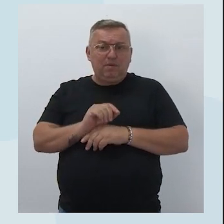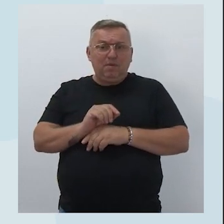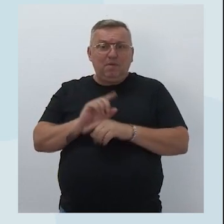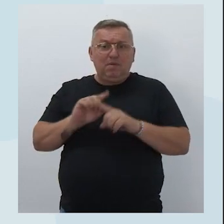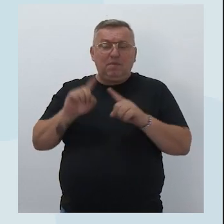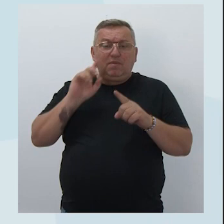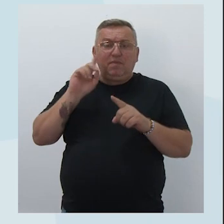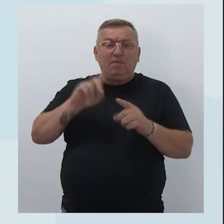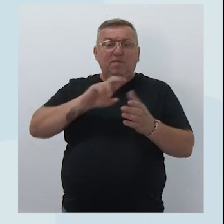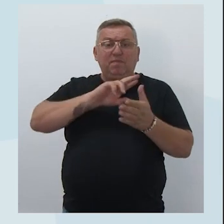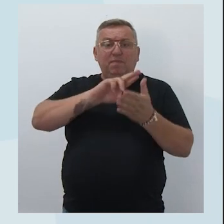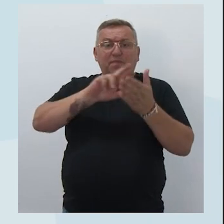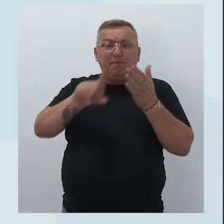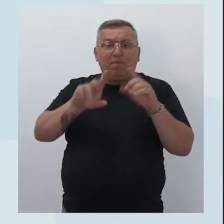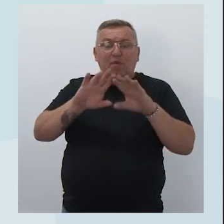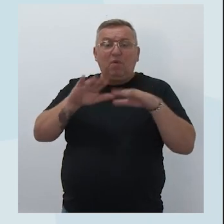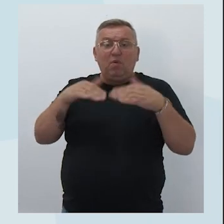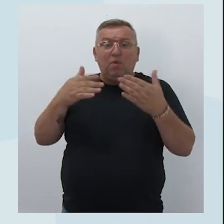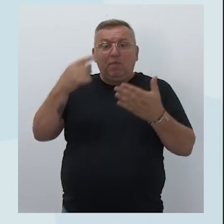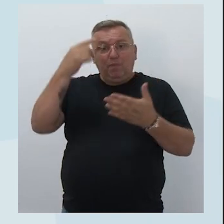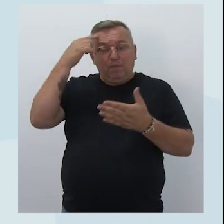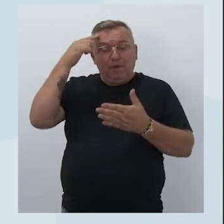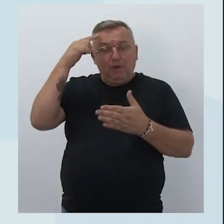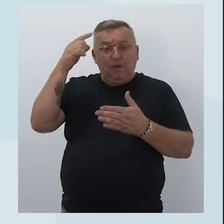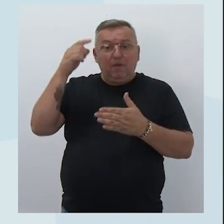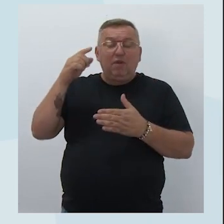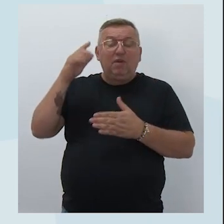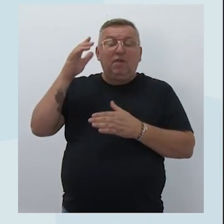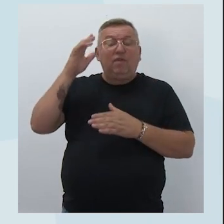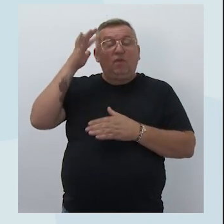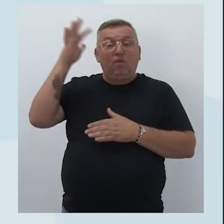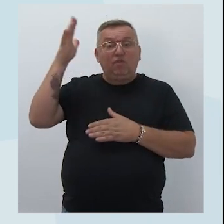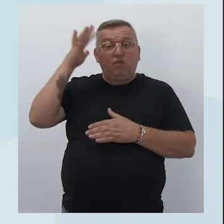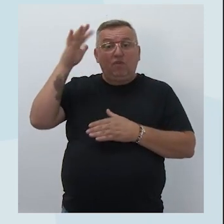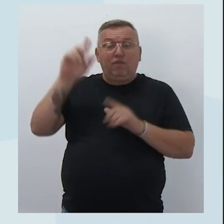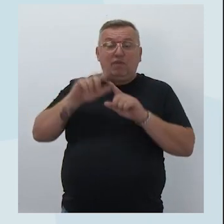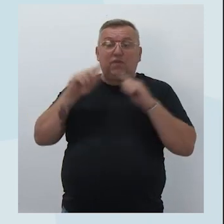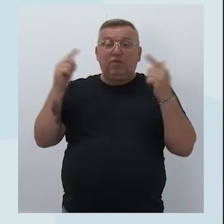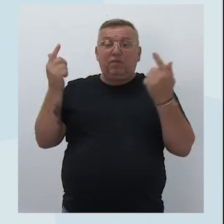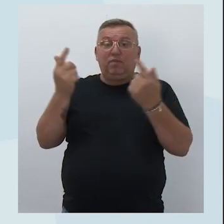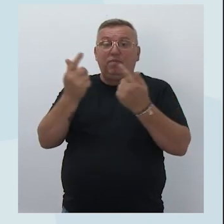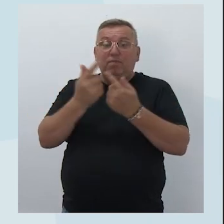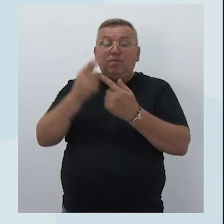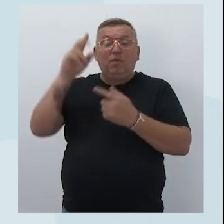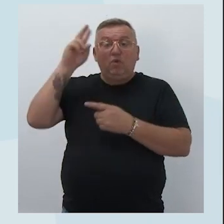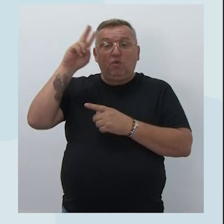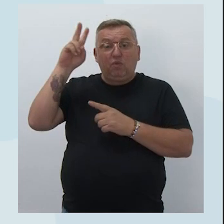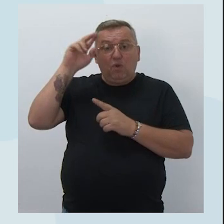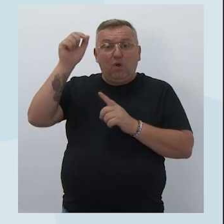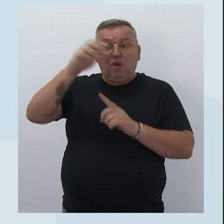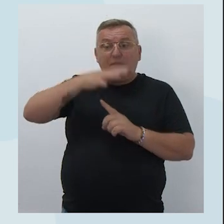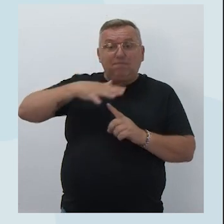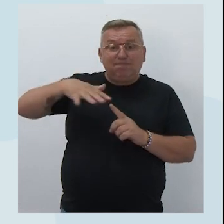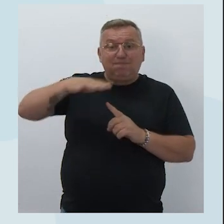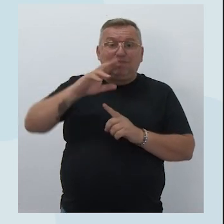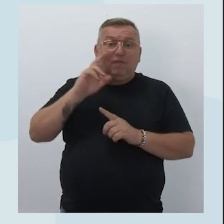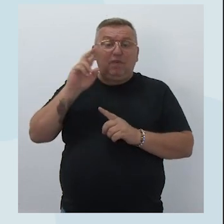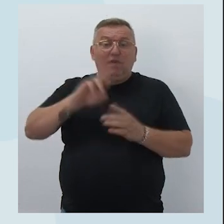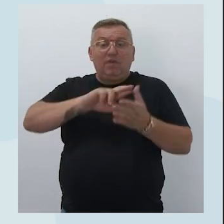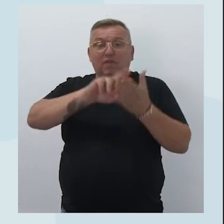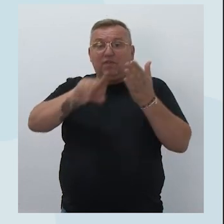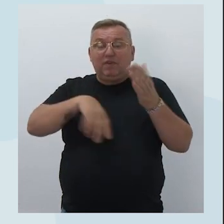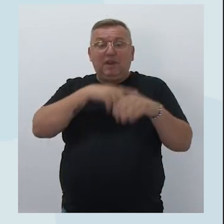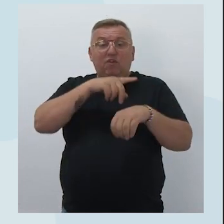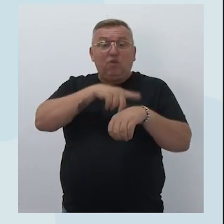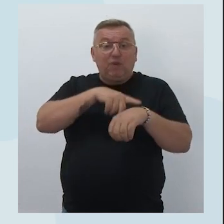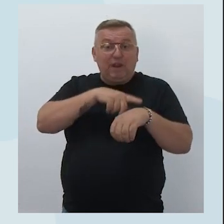essa diversidade. Então, quando a gente pensa filosofia, sociologia, geografia, história, a gente está vendo a diversidade no tempo, a gente está